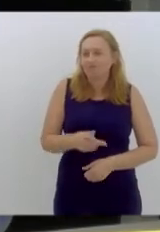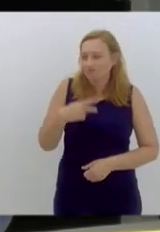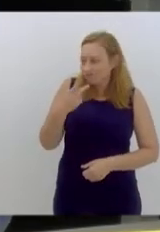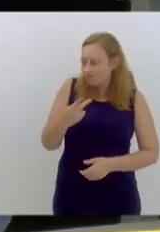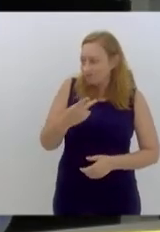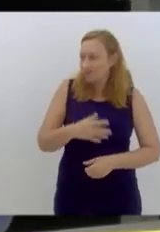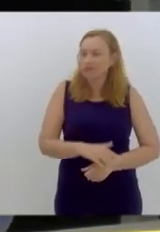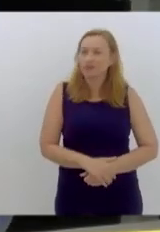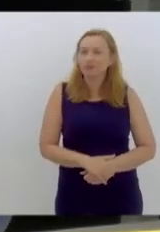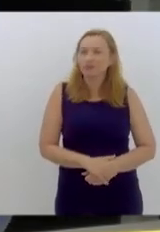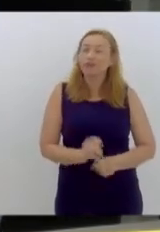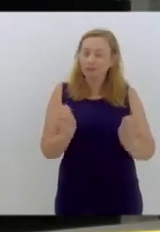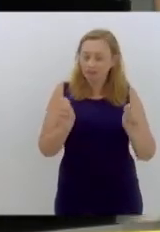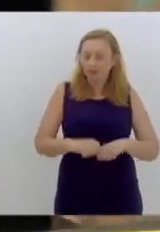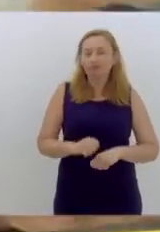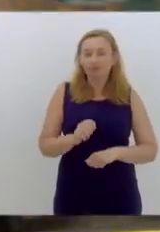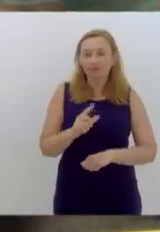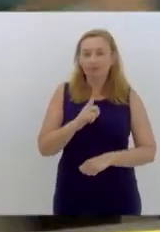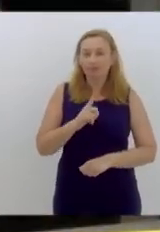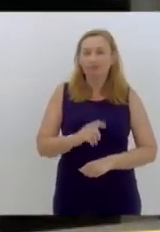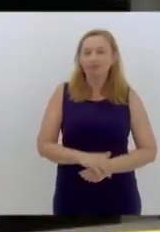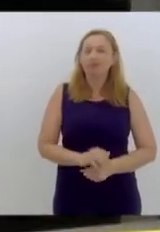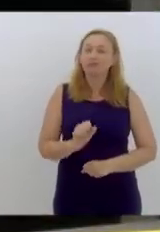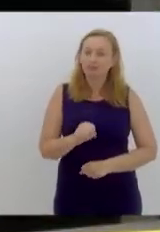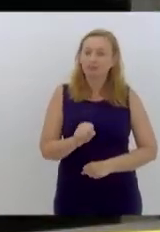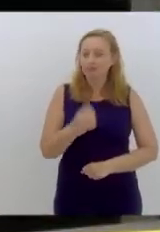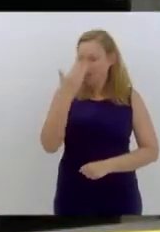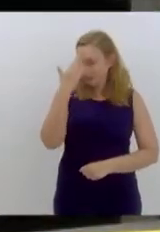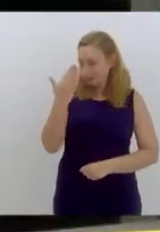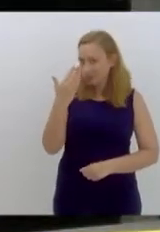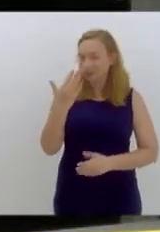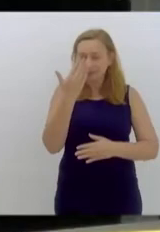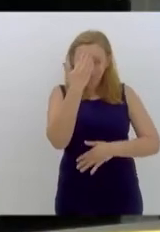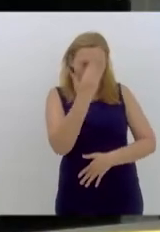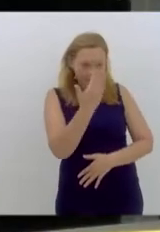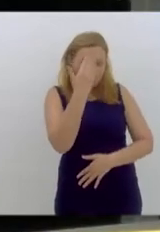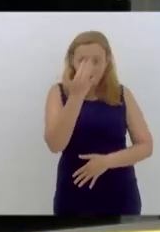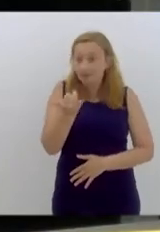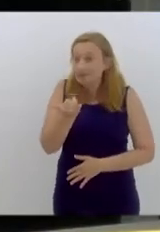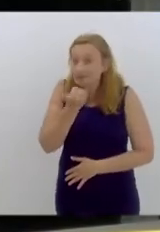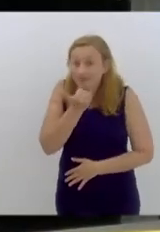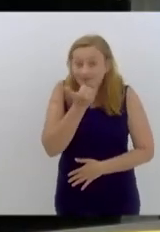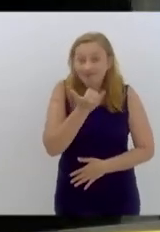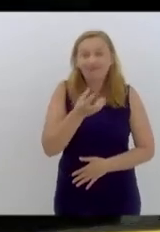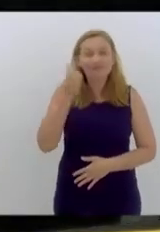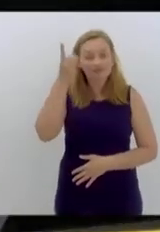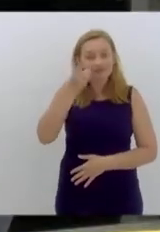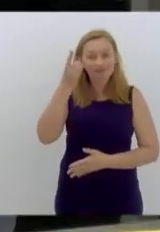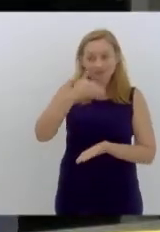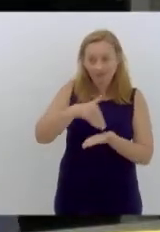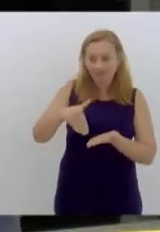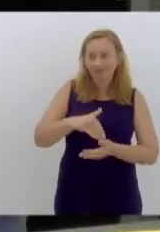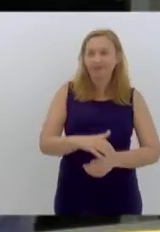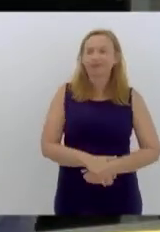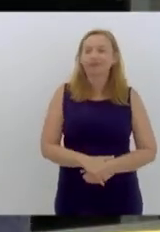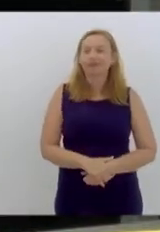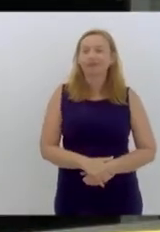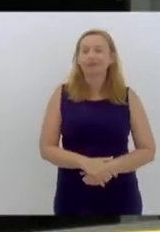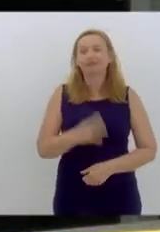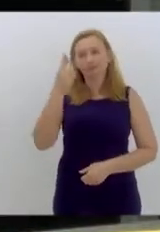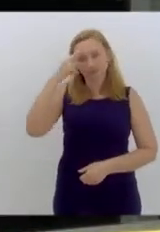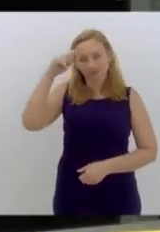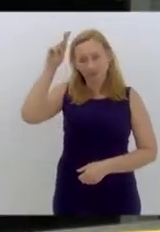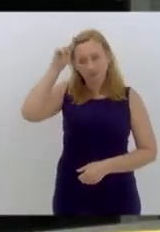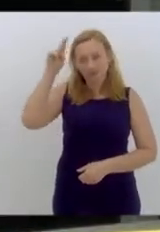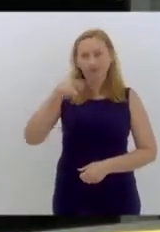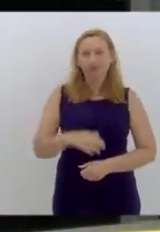mencionar. A possibilidade. Por favor, professor Movimento. Muito obrigado. Desculpe, deputado secretário Renan